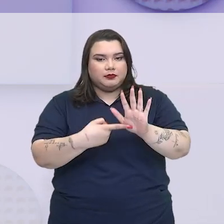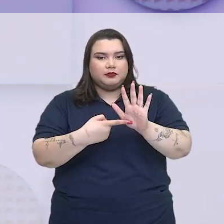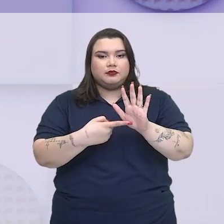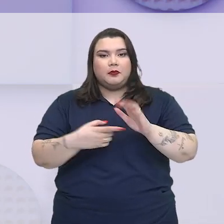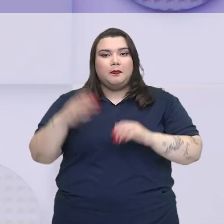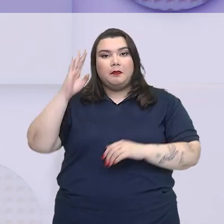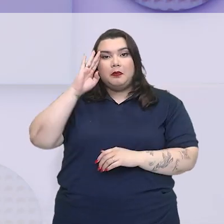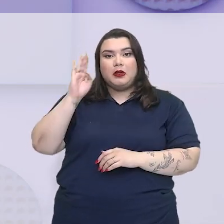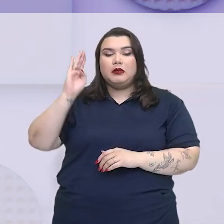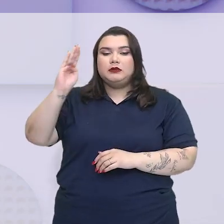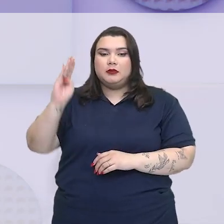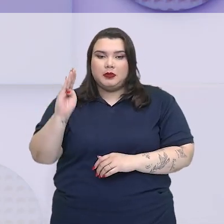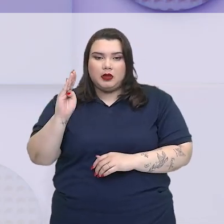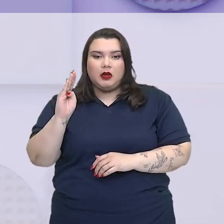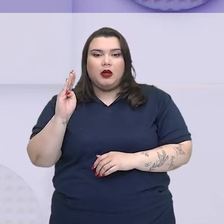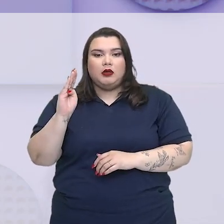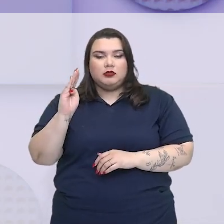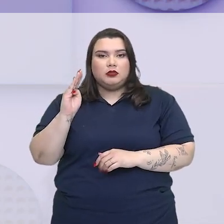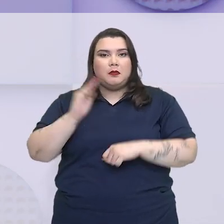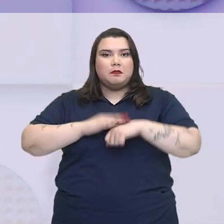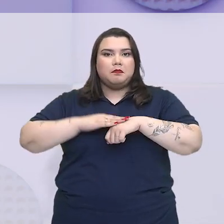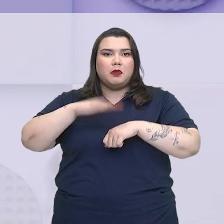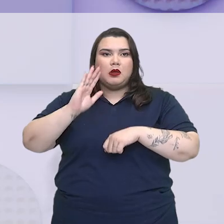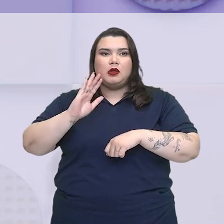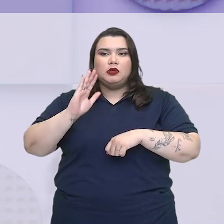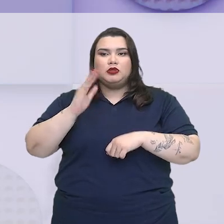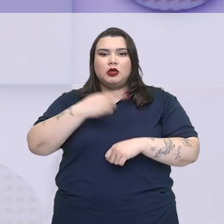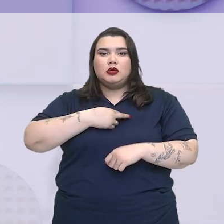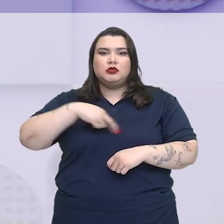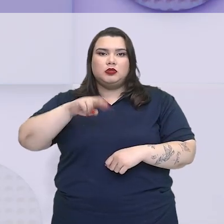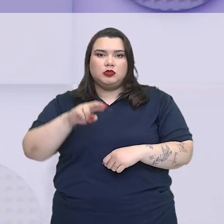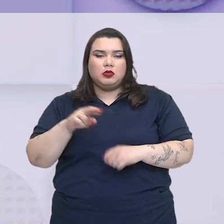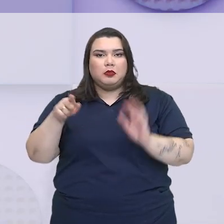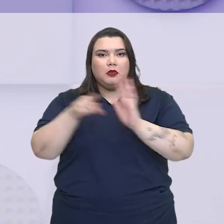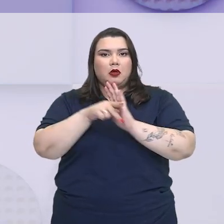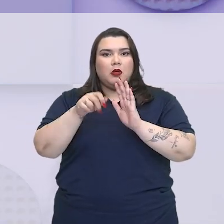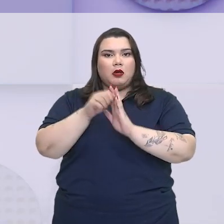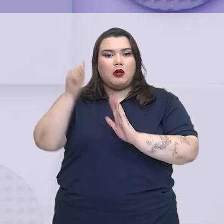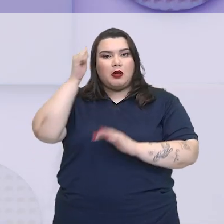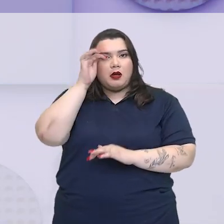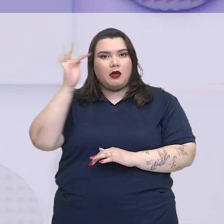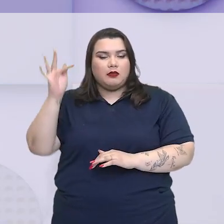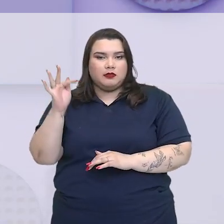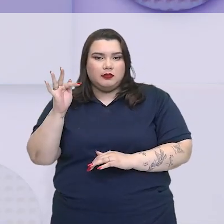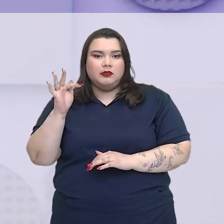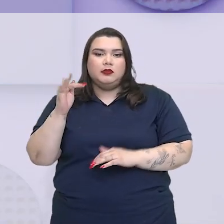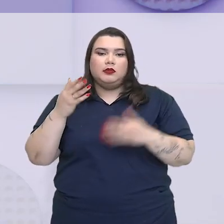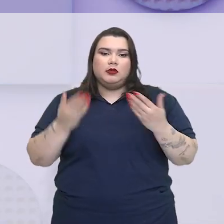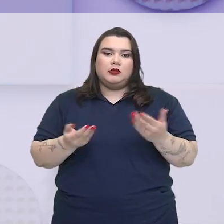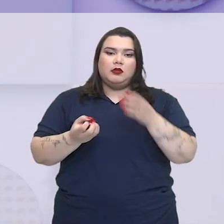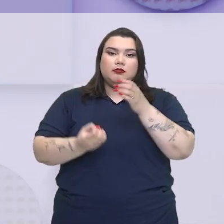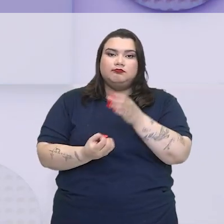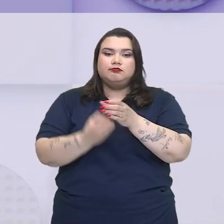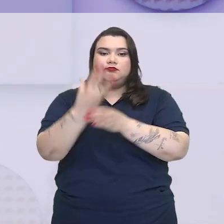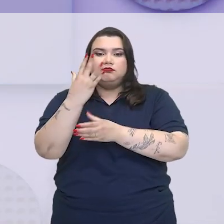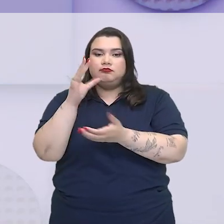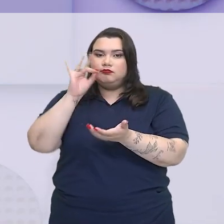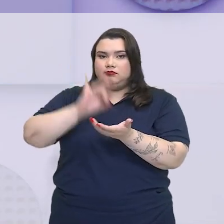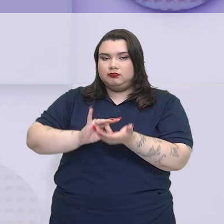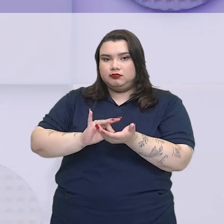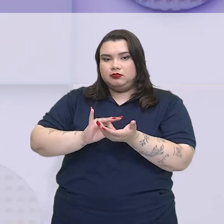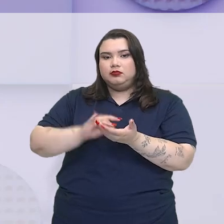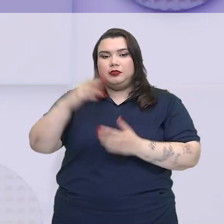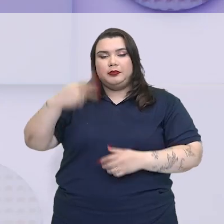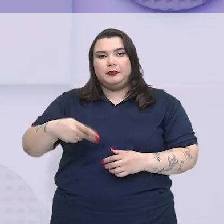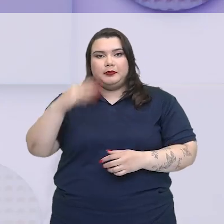das principais ou das mais numerosas religiões de matriz africana, que nascem ou que se consolidam